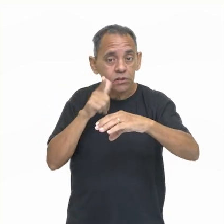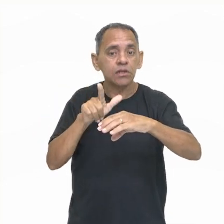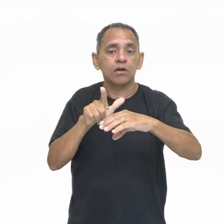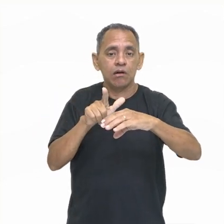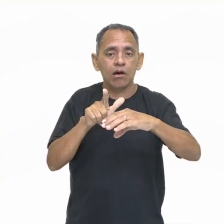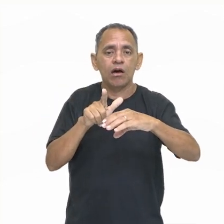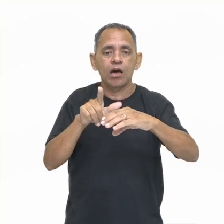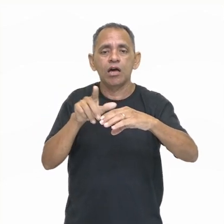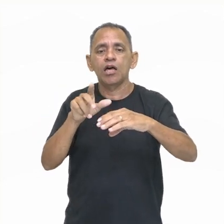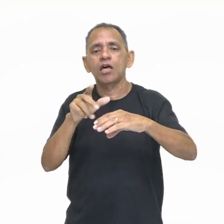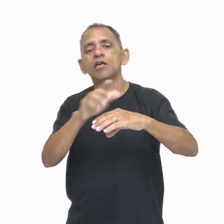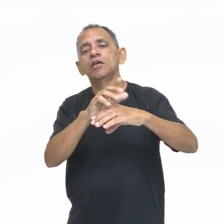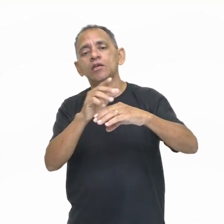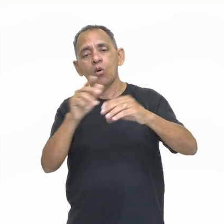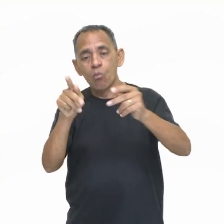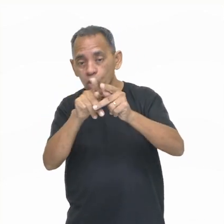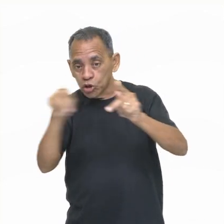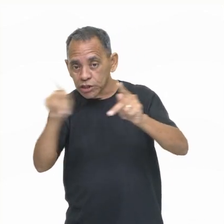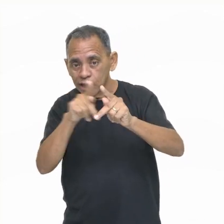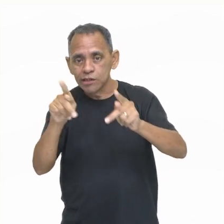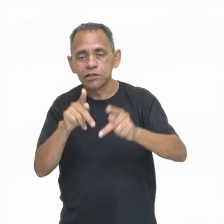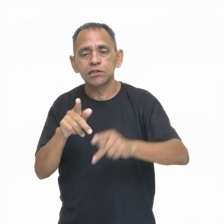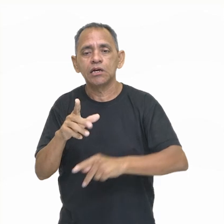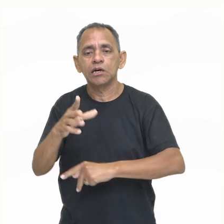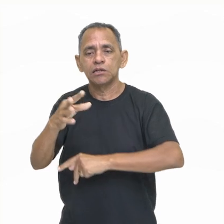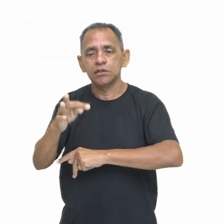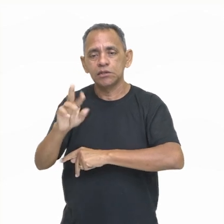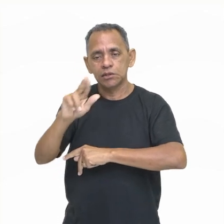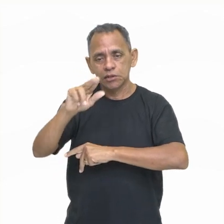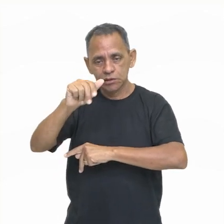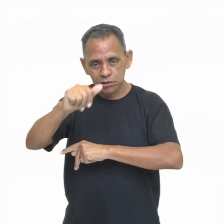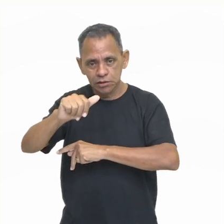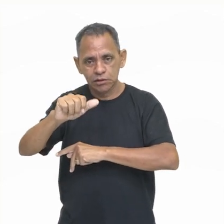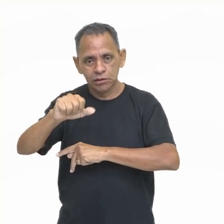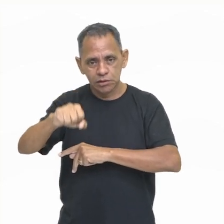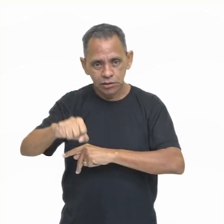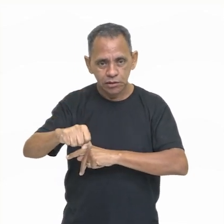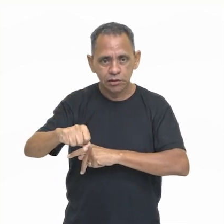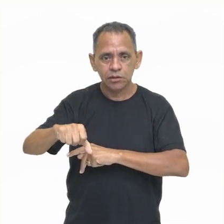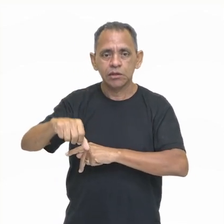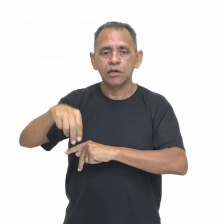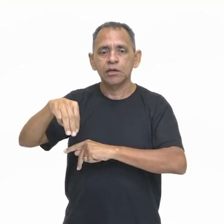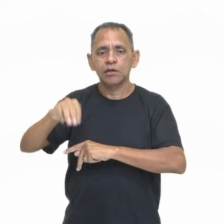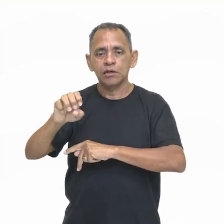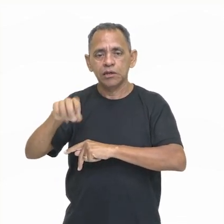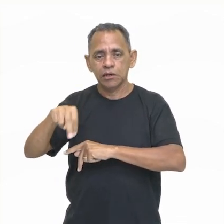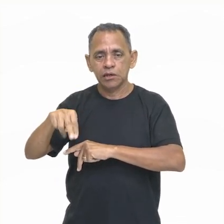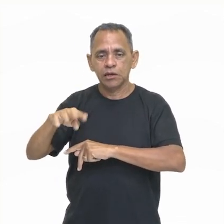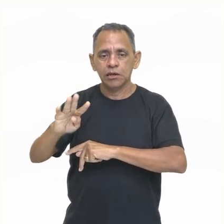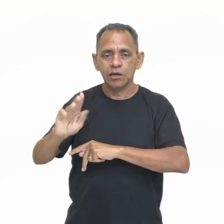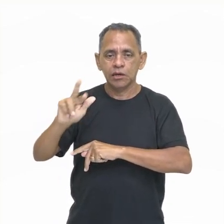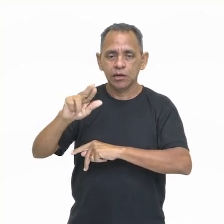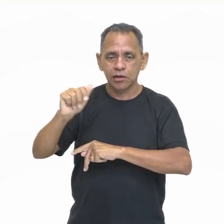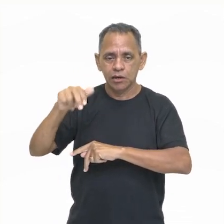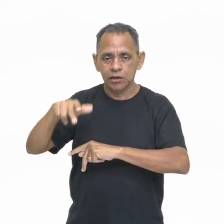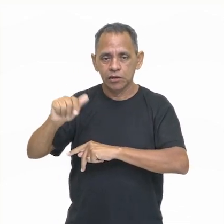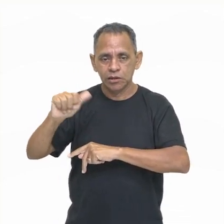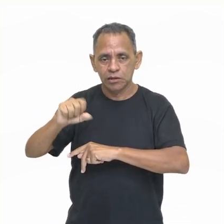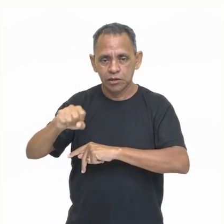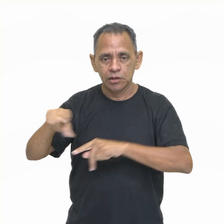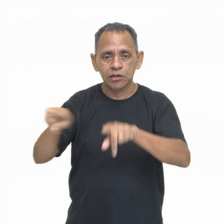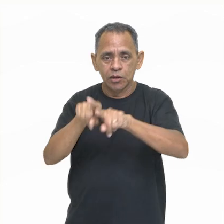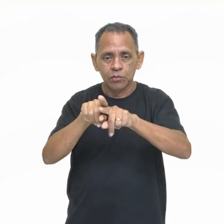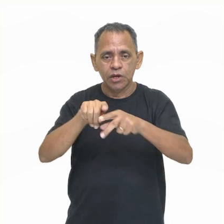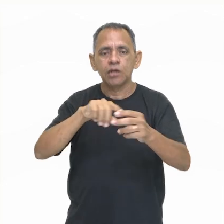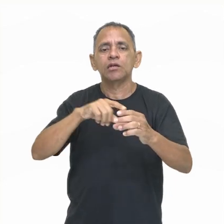são chamadas de proteínas transmembranas. E também temos as proteínas periféricas,